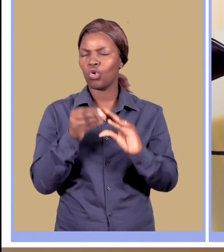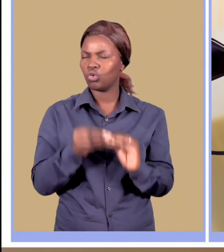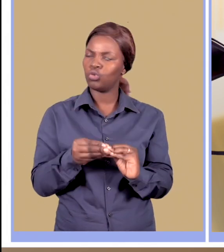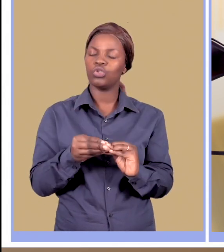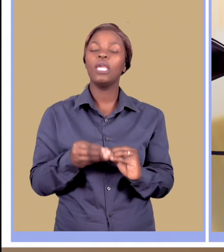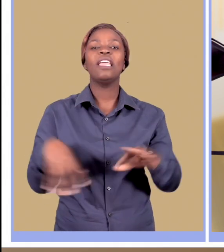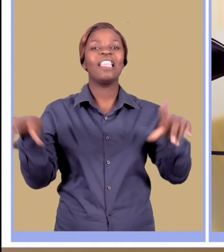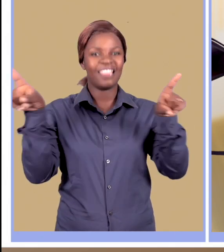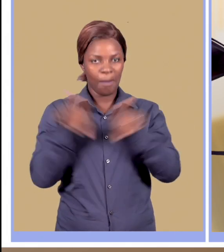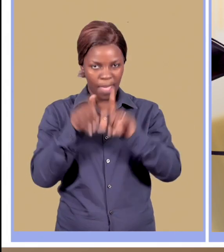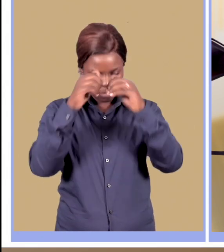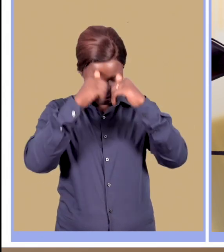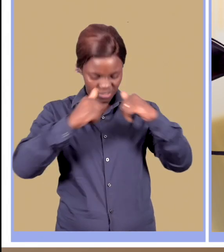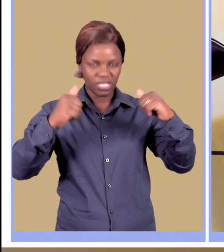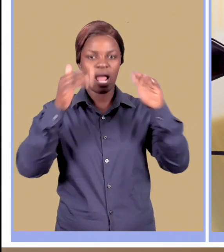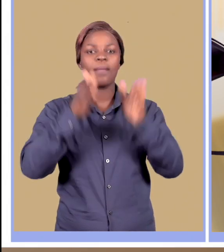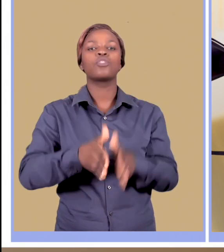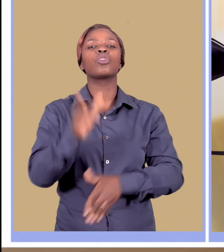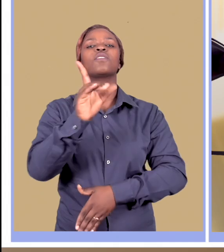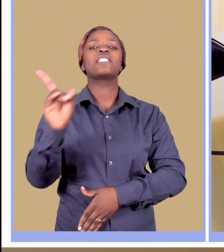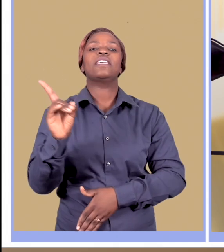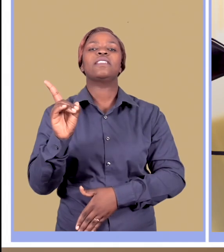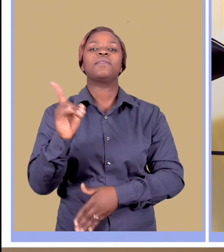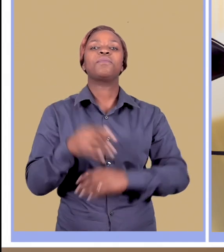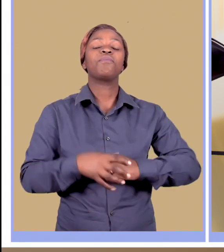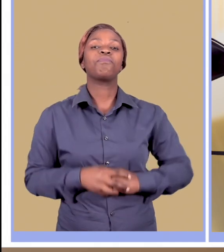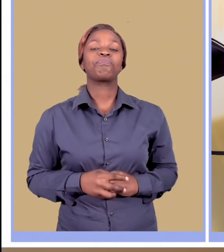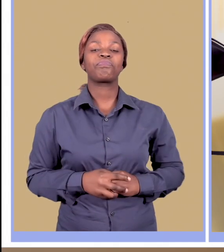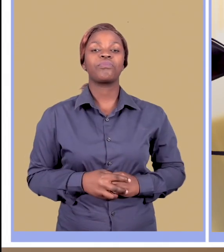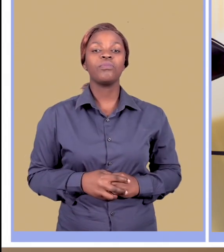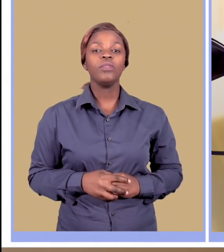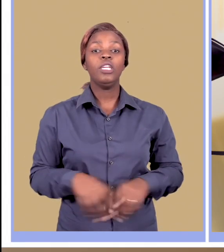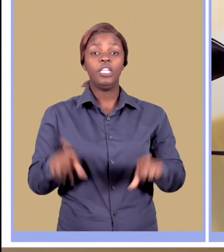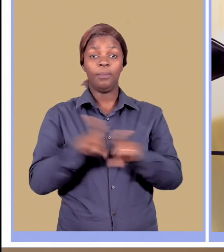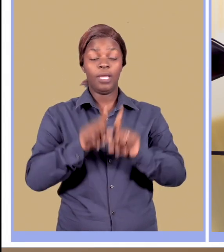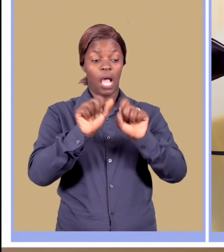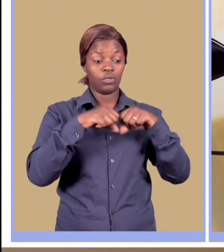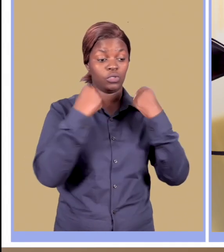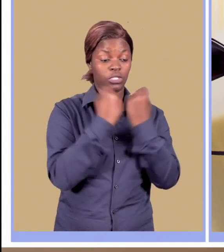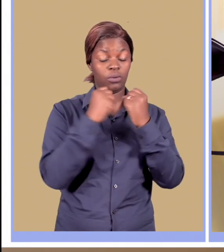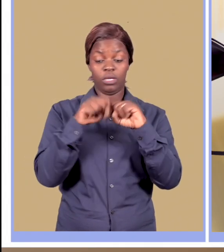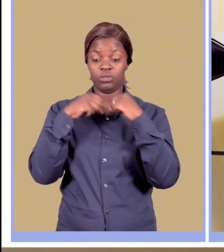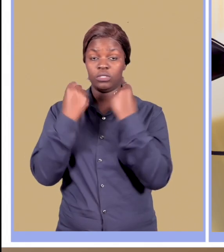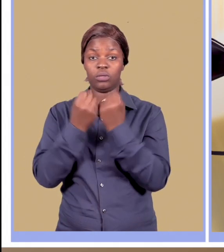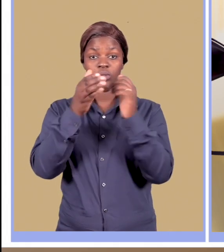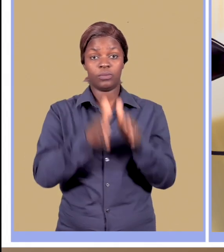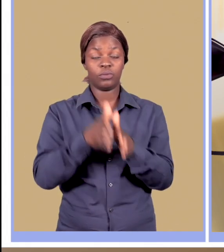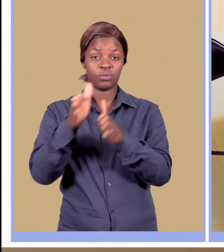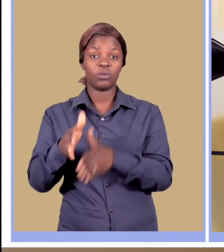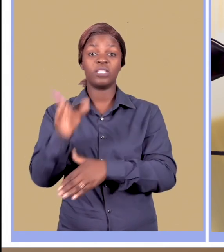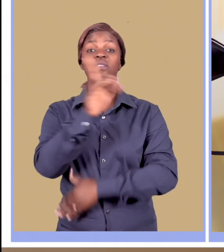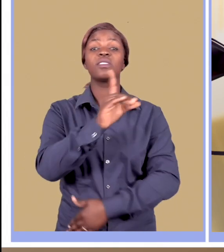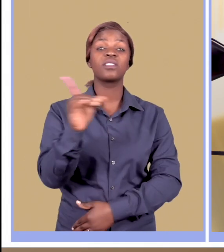particular, uma atenção especializada em relação às pessoas com deficiência. E, melhor que ninguém, as organizações de pessoas com